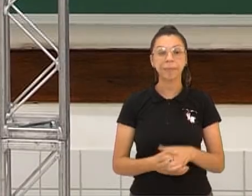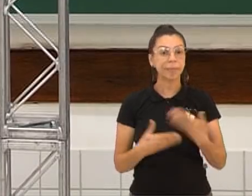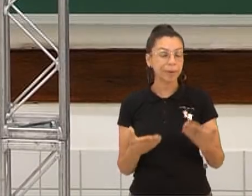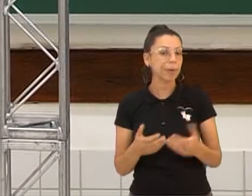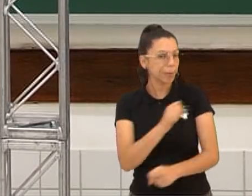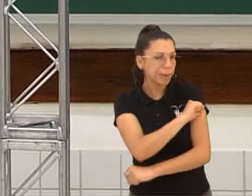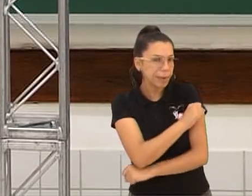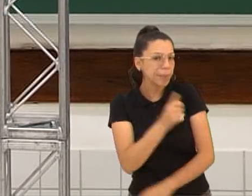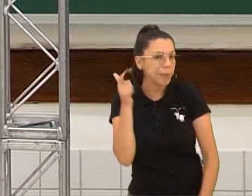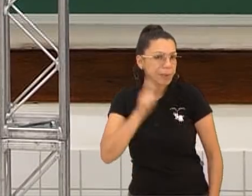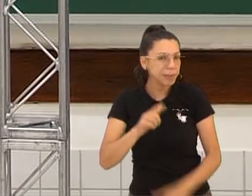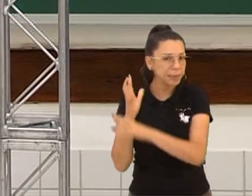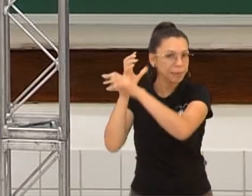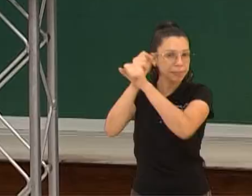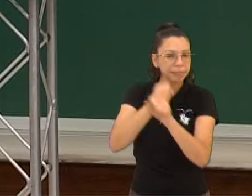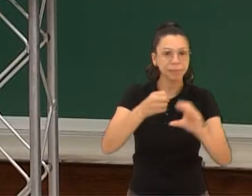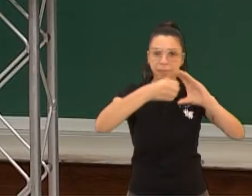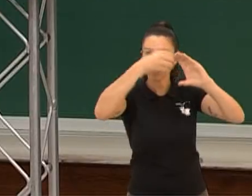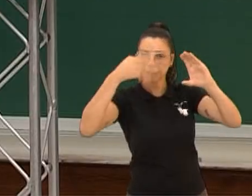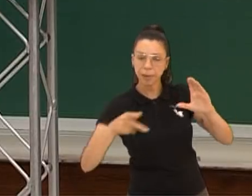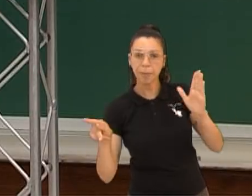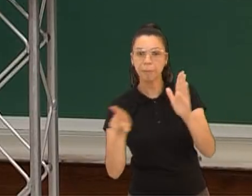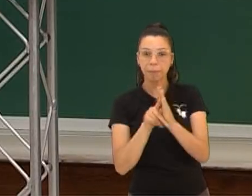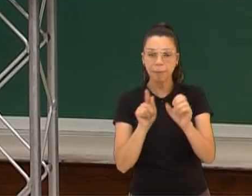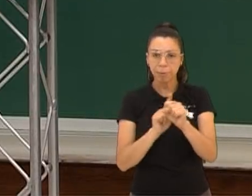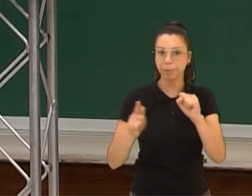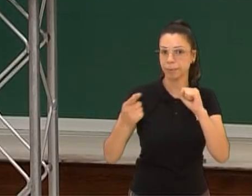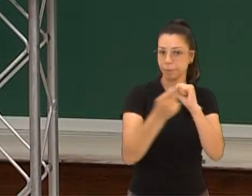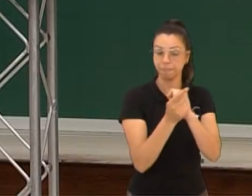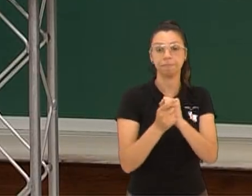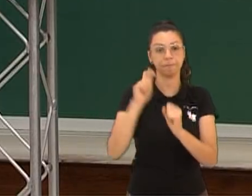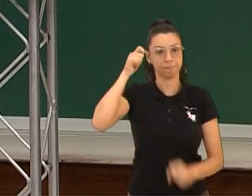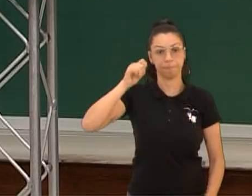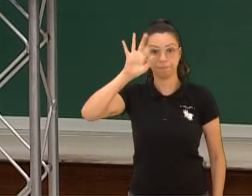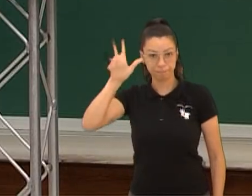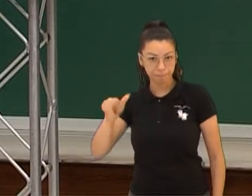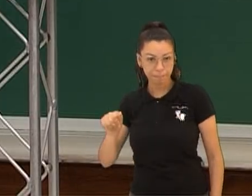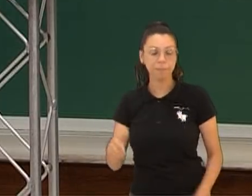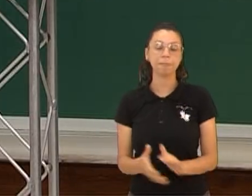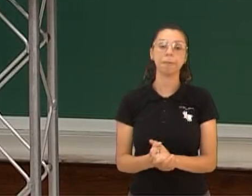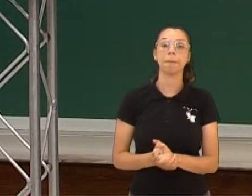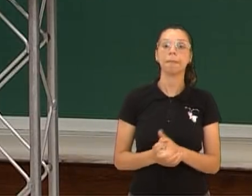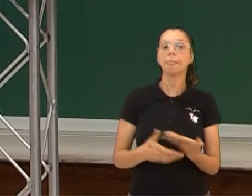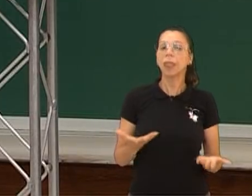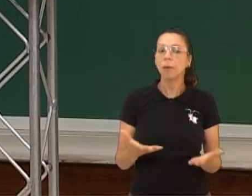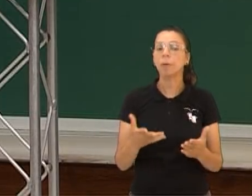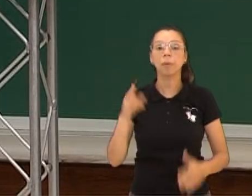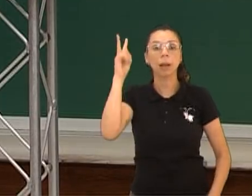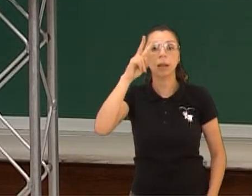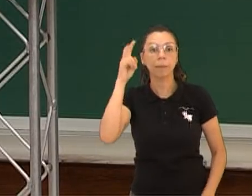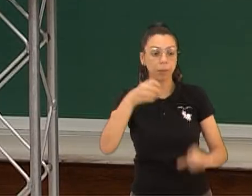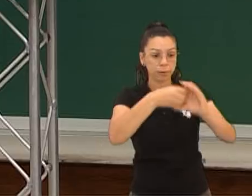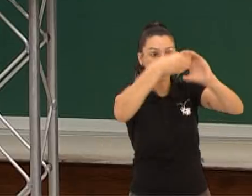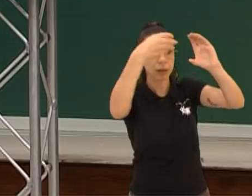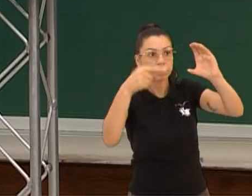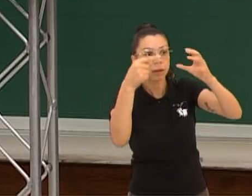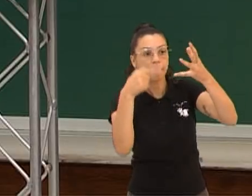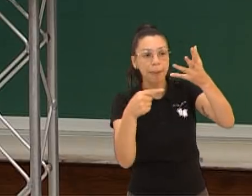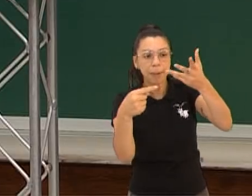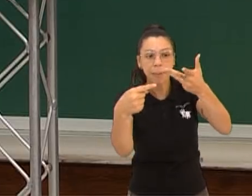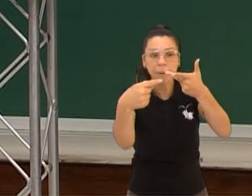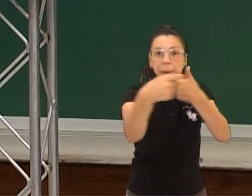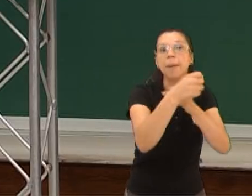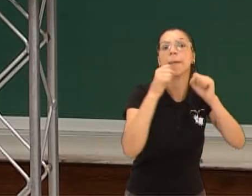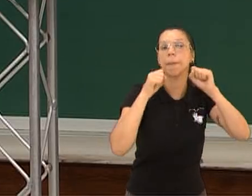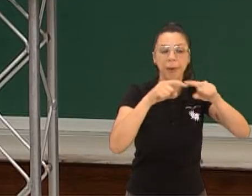E aí, Tavano, conseguiram lembrar dos aspectos geográficos do continente africano? Lembrando que os aspectos geográficos, né, podem ser a dimensão